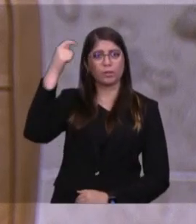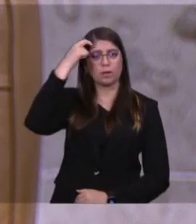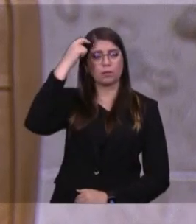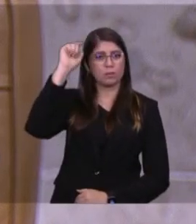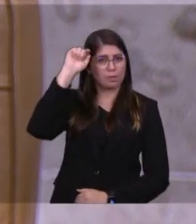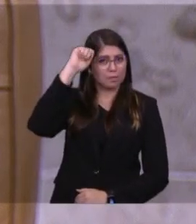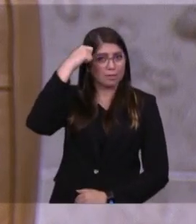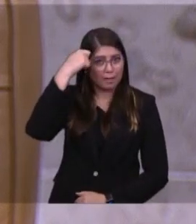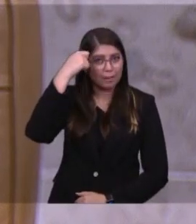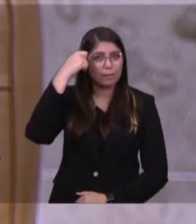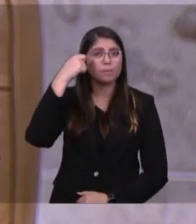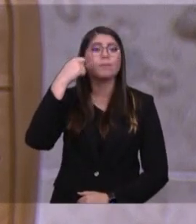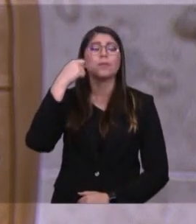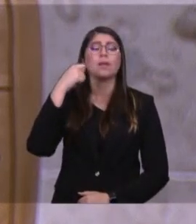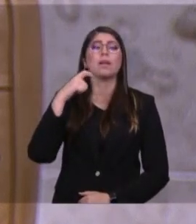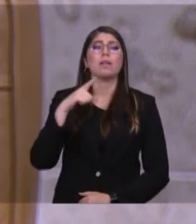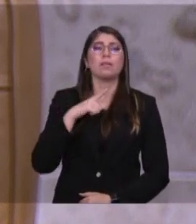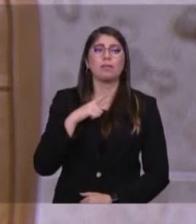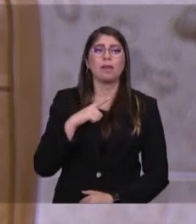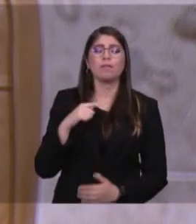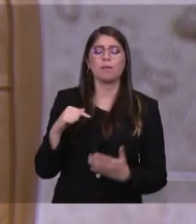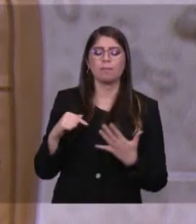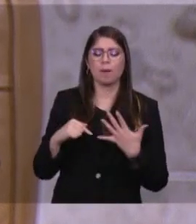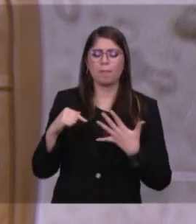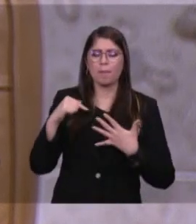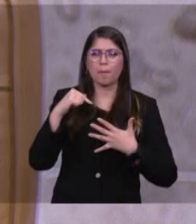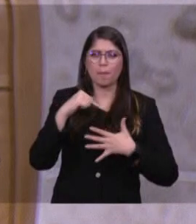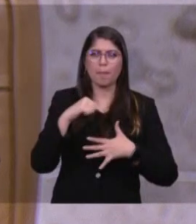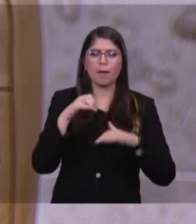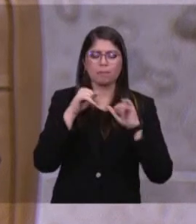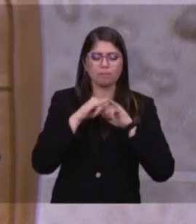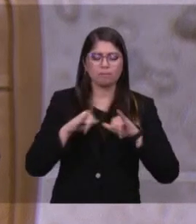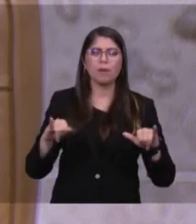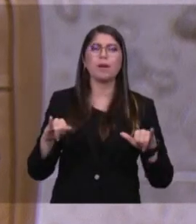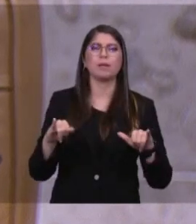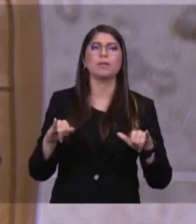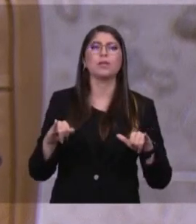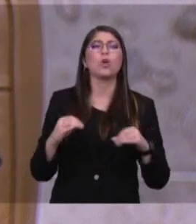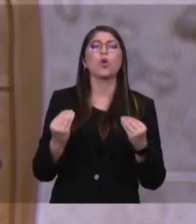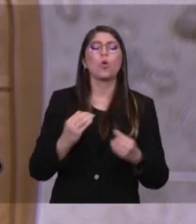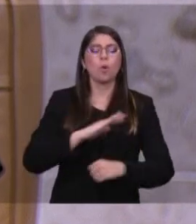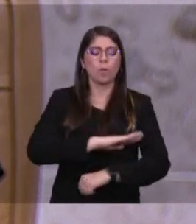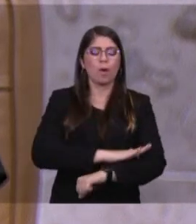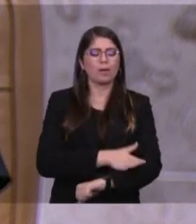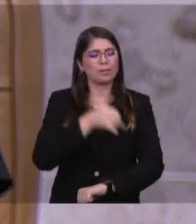Negra, foi lançado um pacote de medidas para combater a desigualdade racial, o